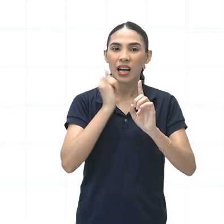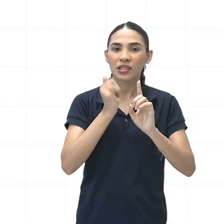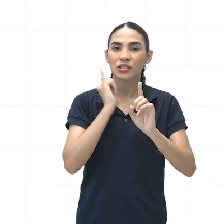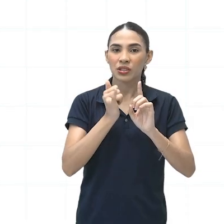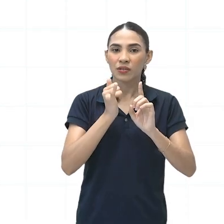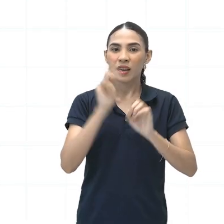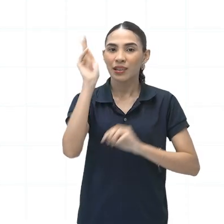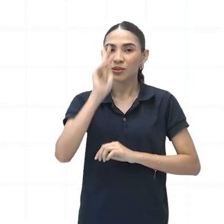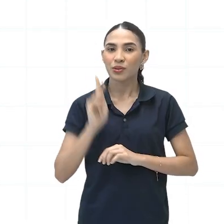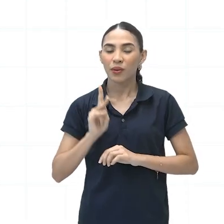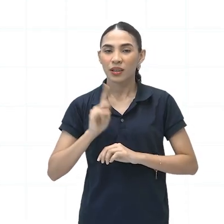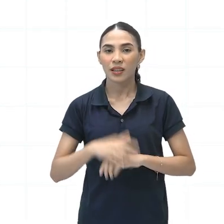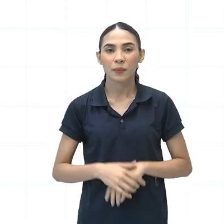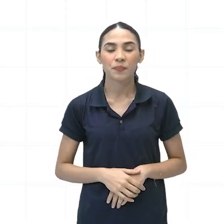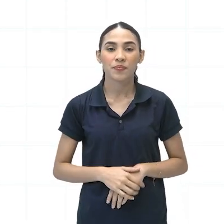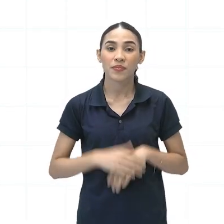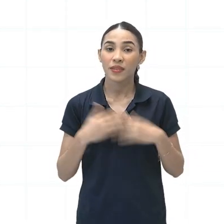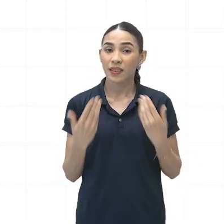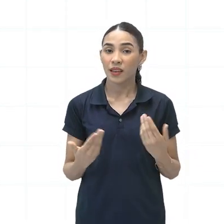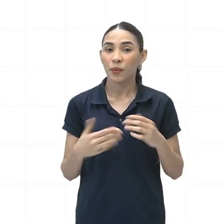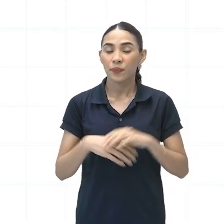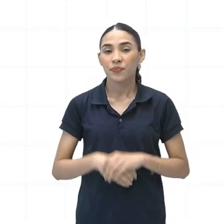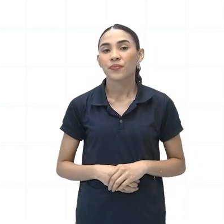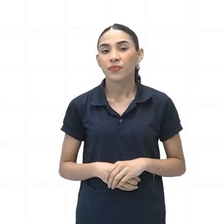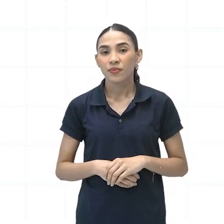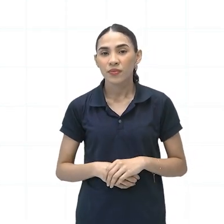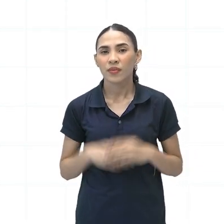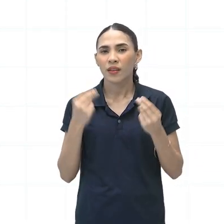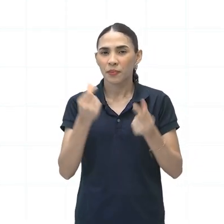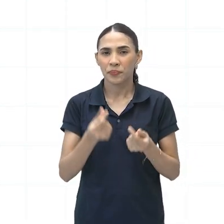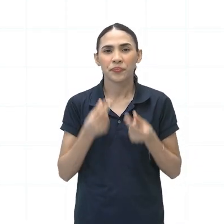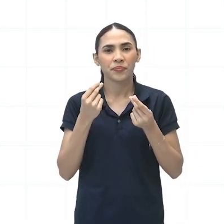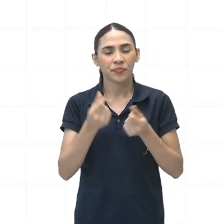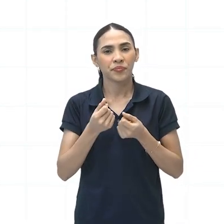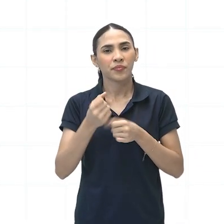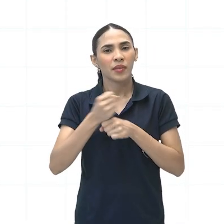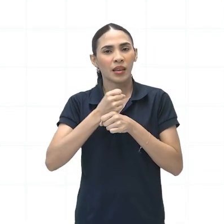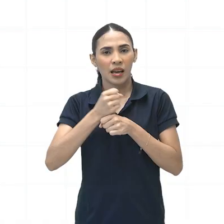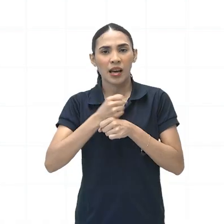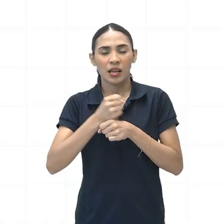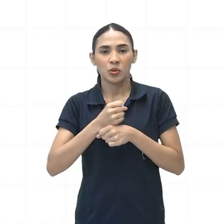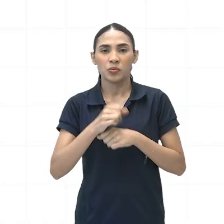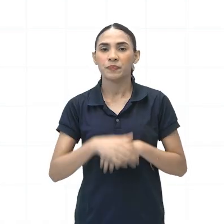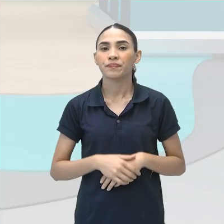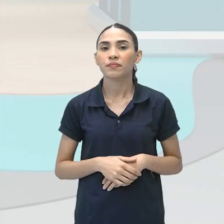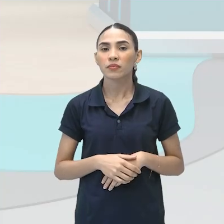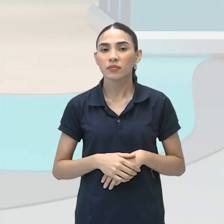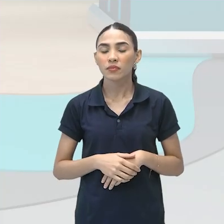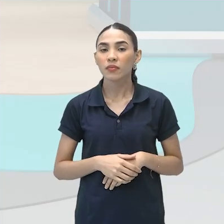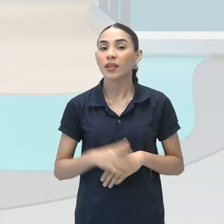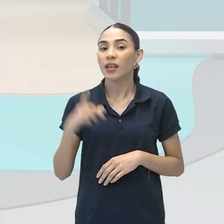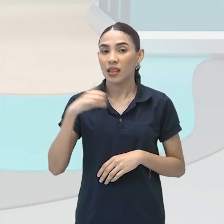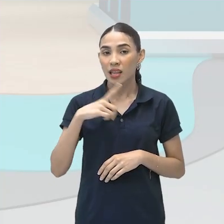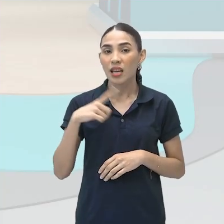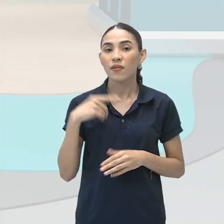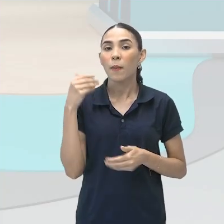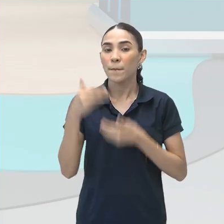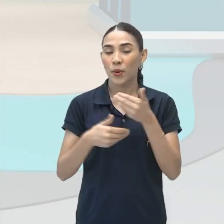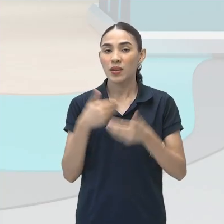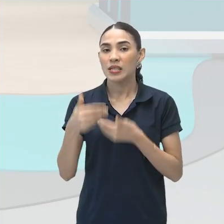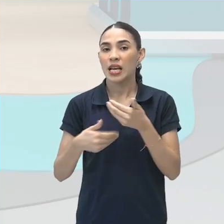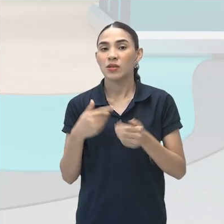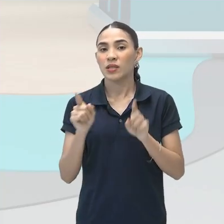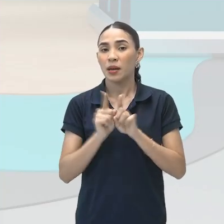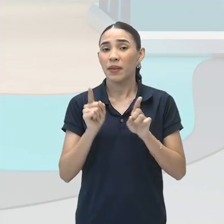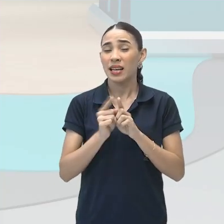narrativa histórica, correto? Então, durante muito tempo, e vamos dizer assim, houve um processo, inclusive,